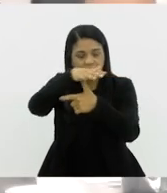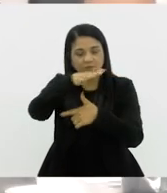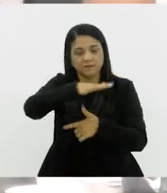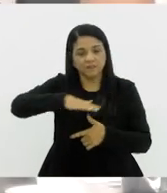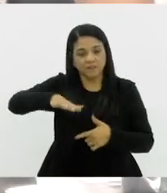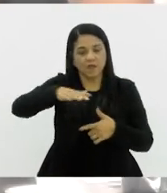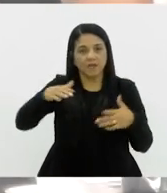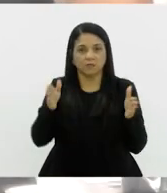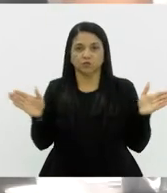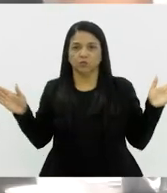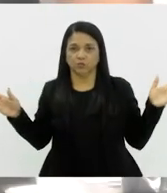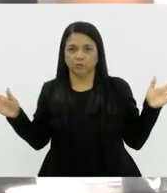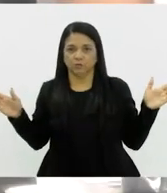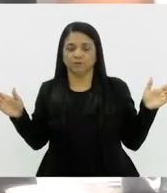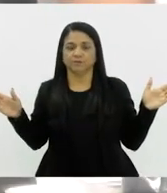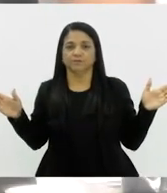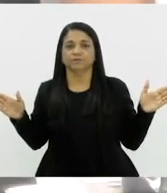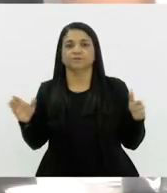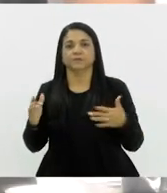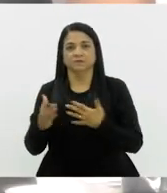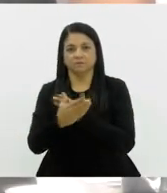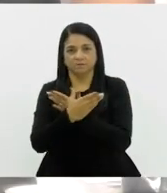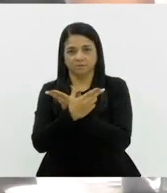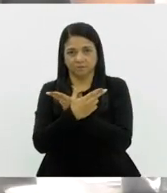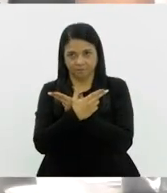Cristo Redentor. Então,